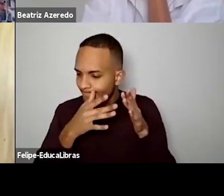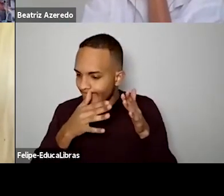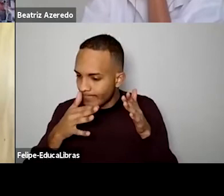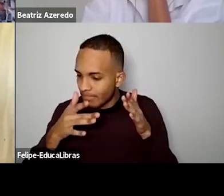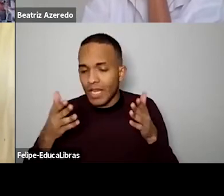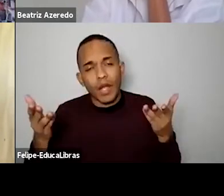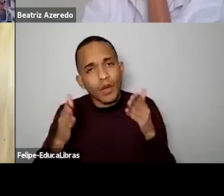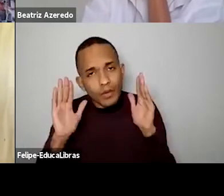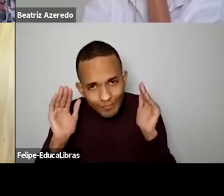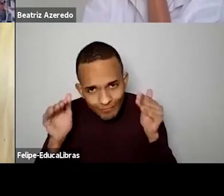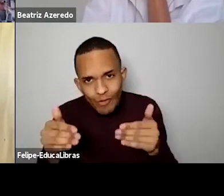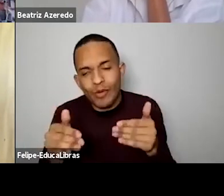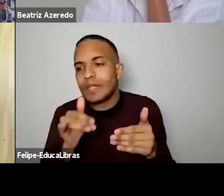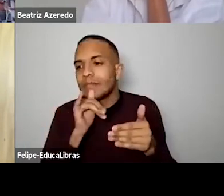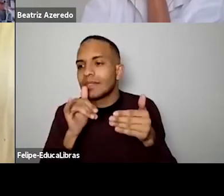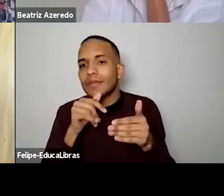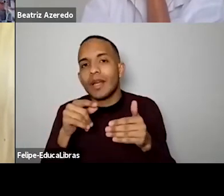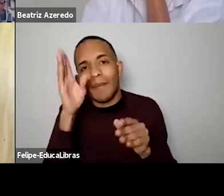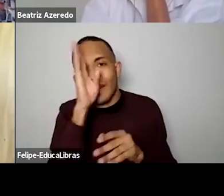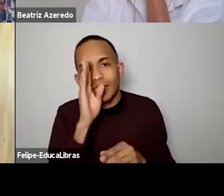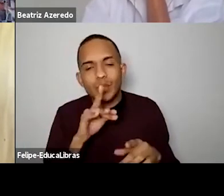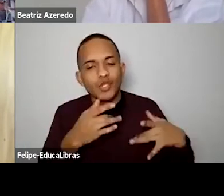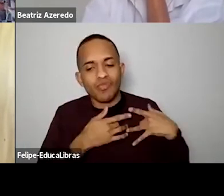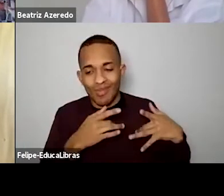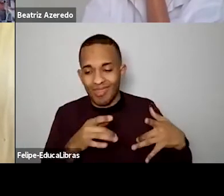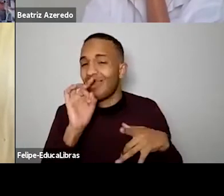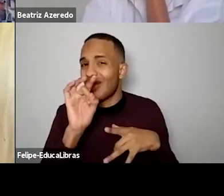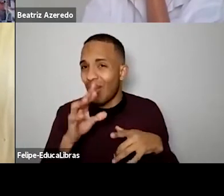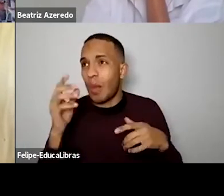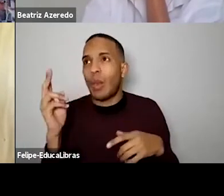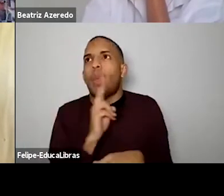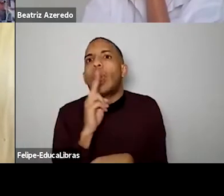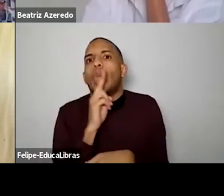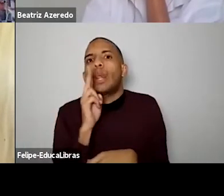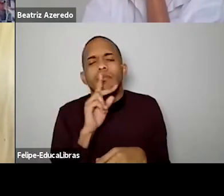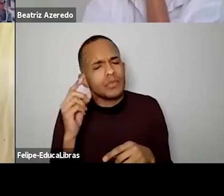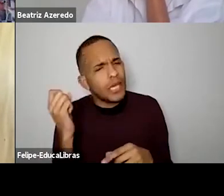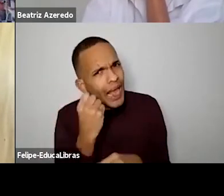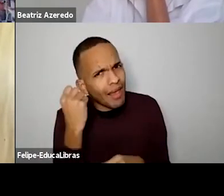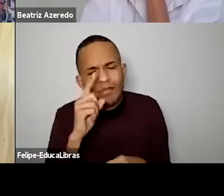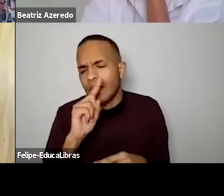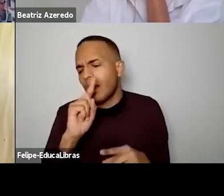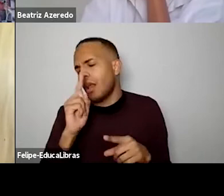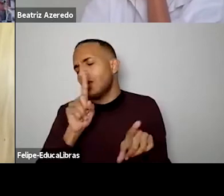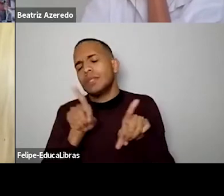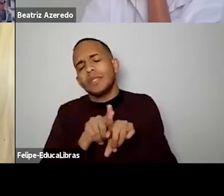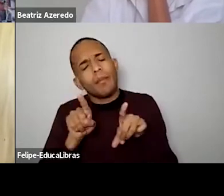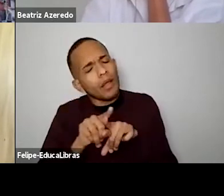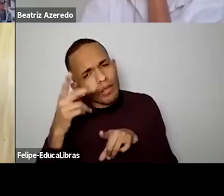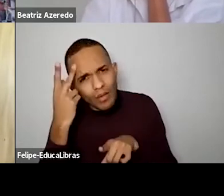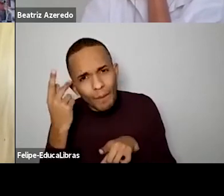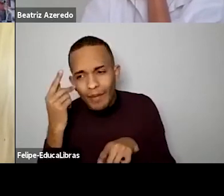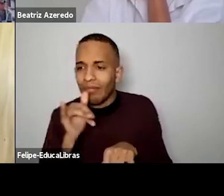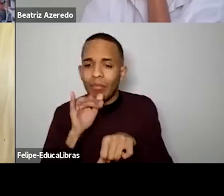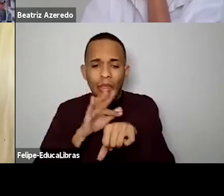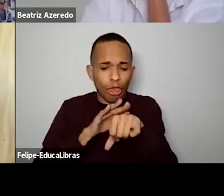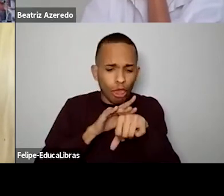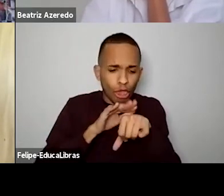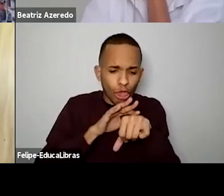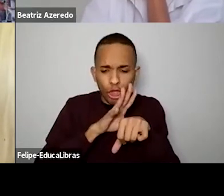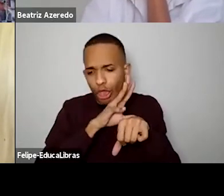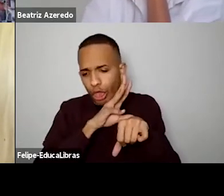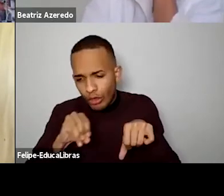né? Um Brasil mais doador sempre, não só em momentos de emergência e crise, não só para curar um